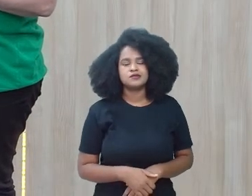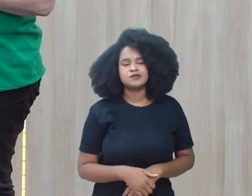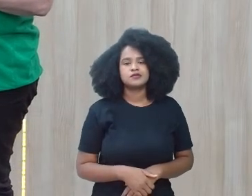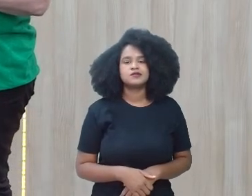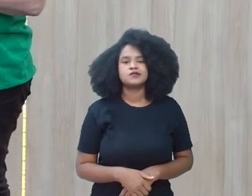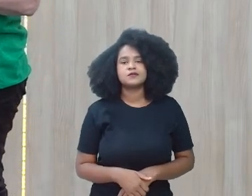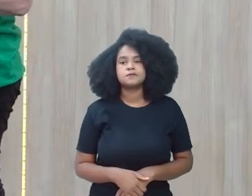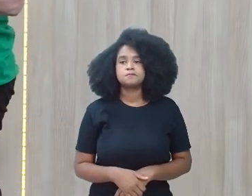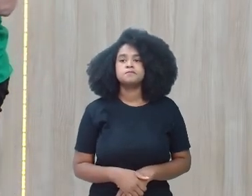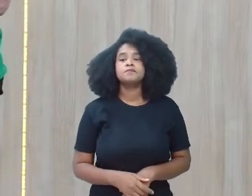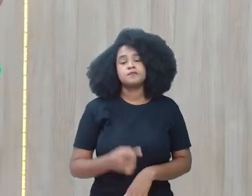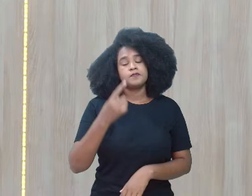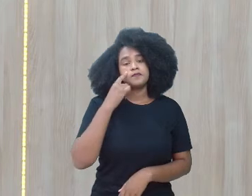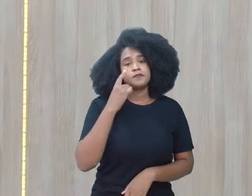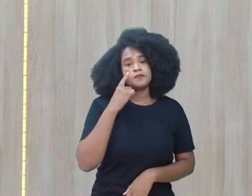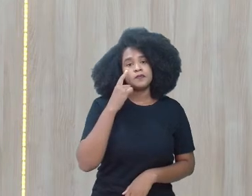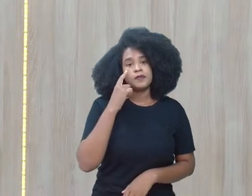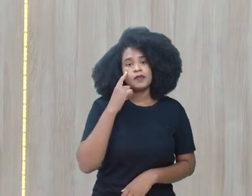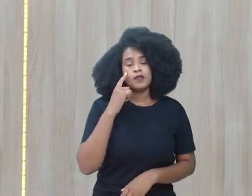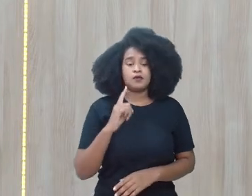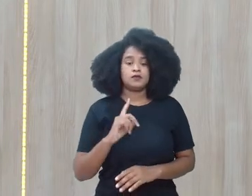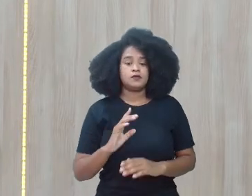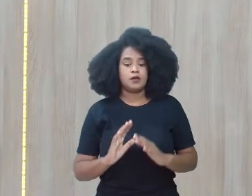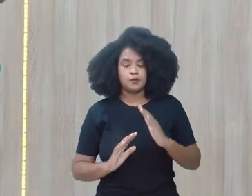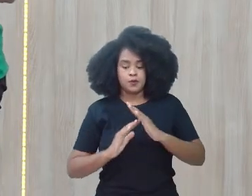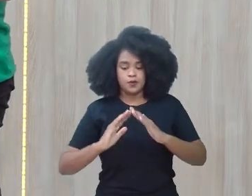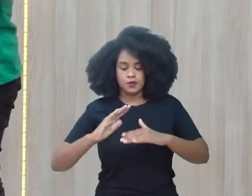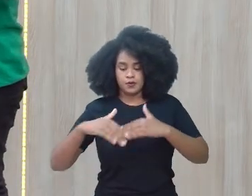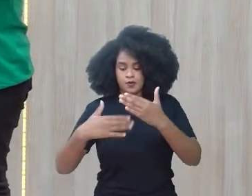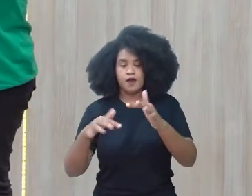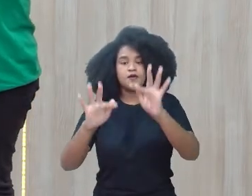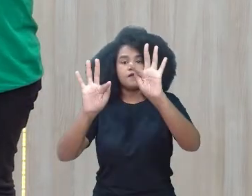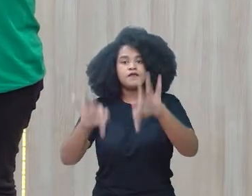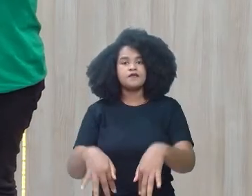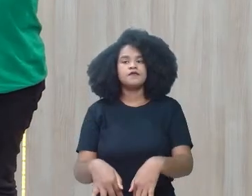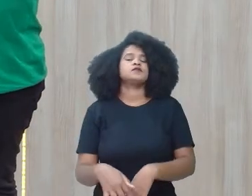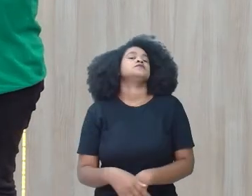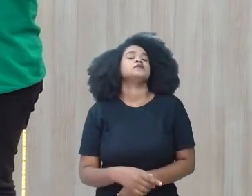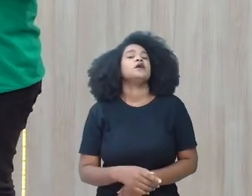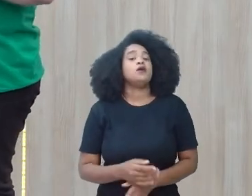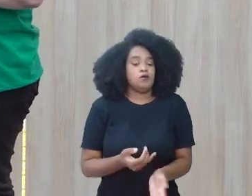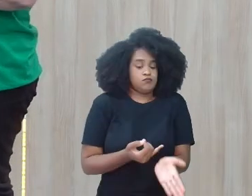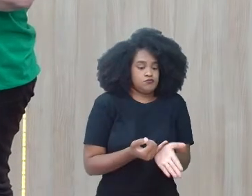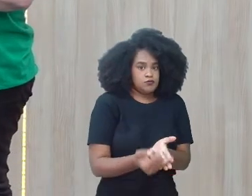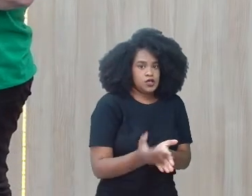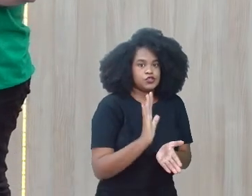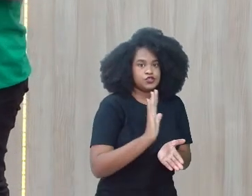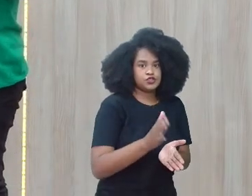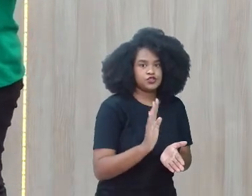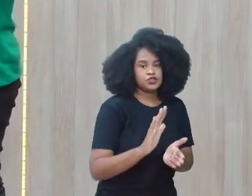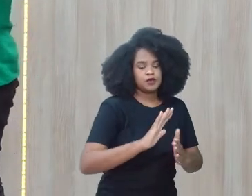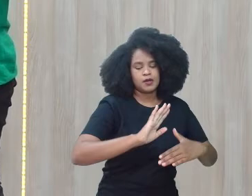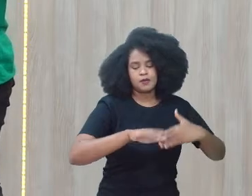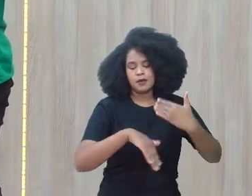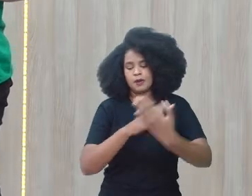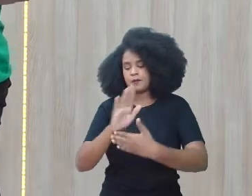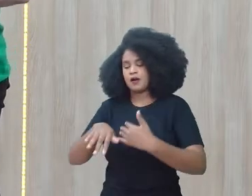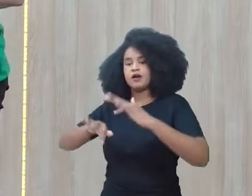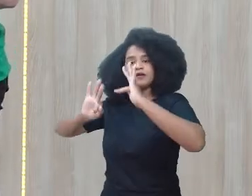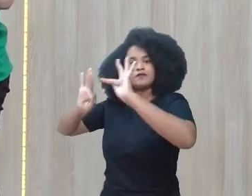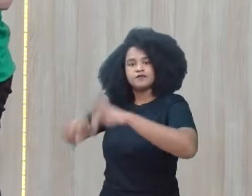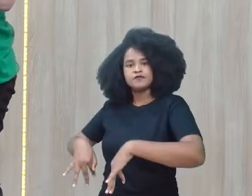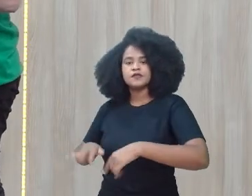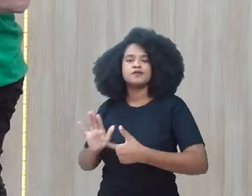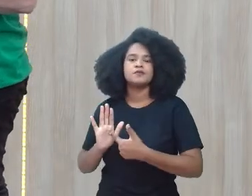O desfecho, situação final. Tivemos a situação inicial e agora o desfecho